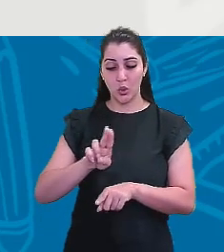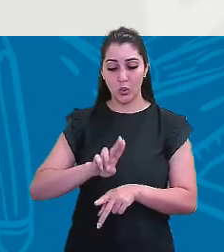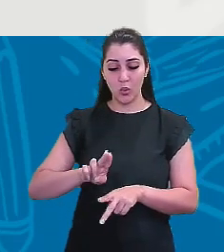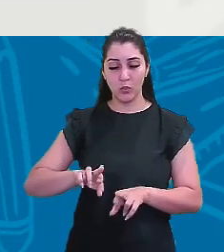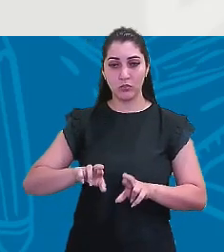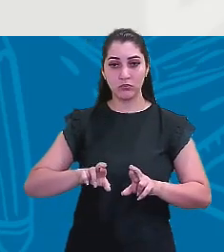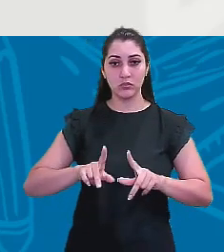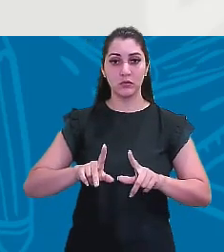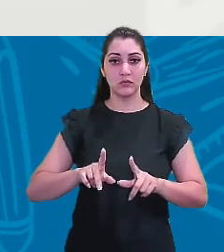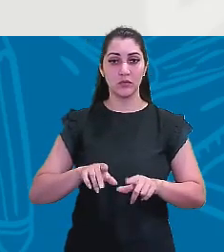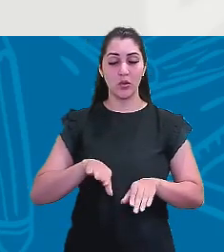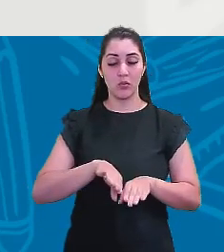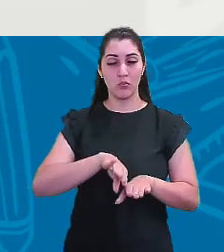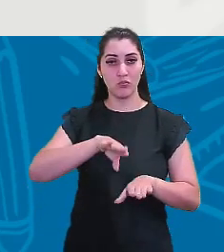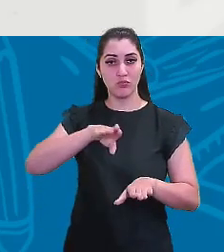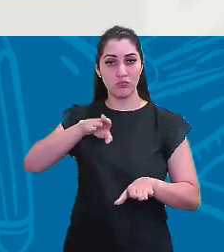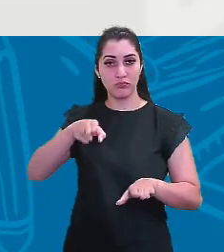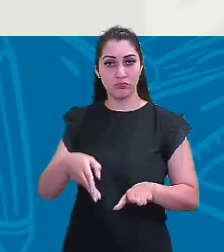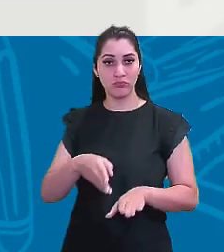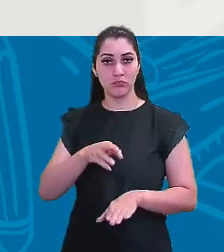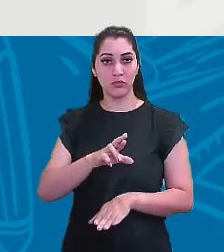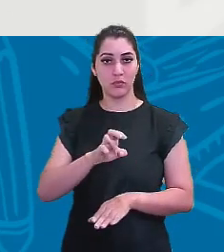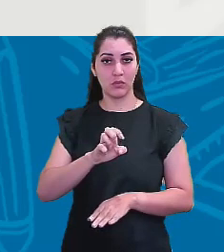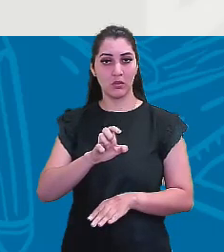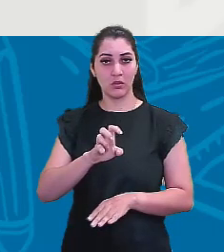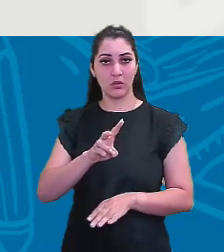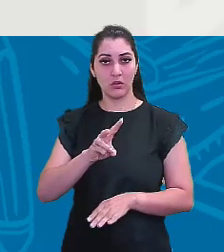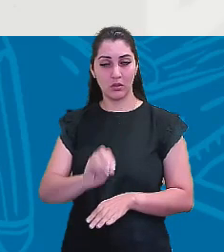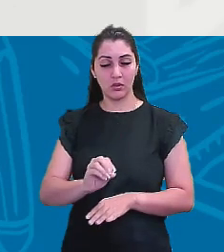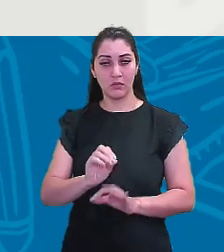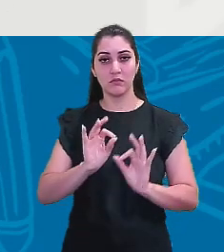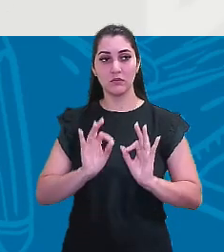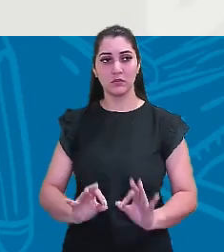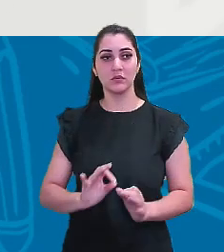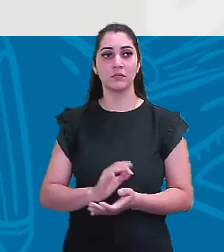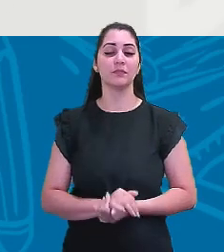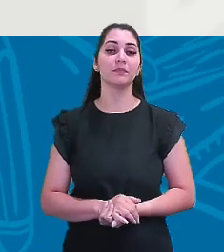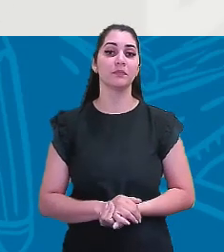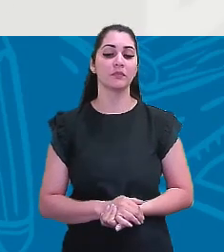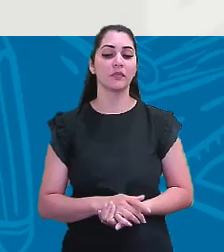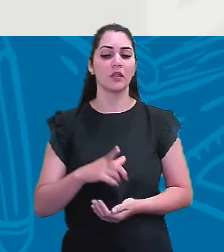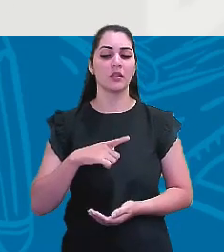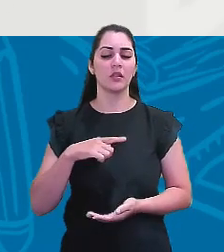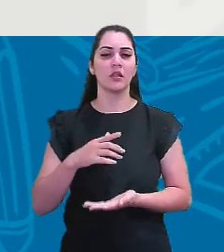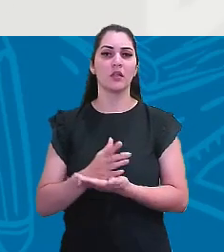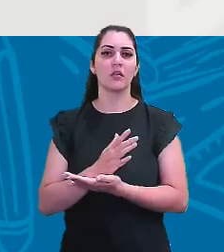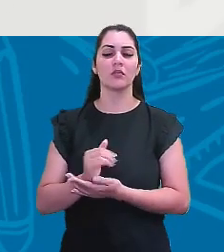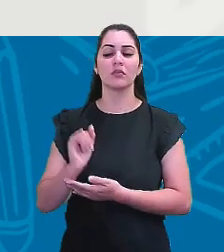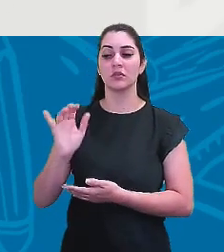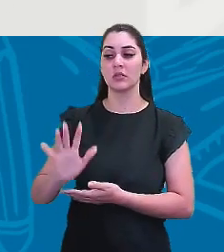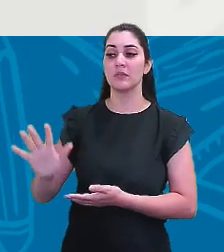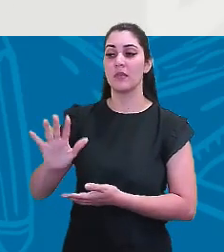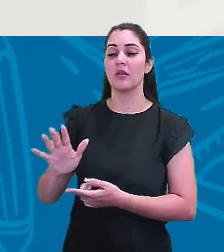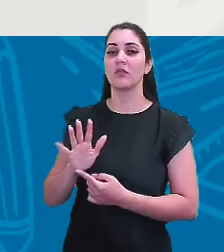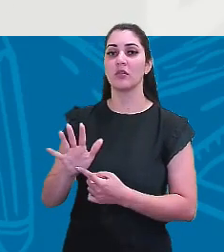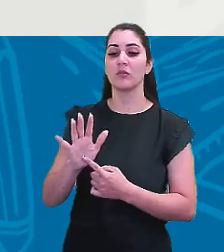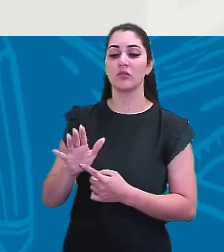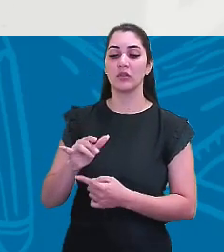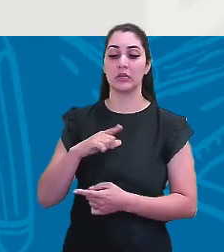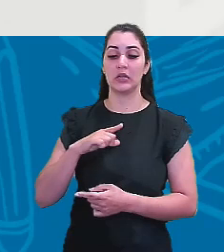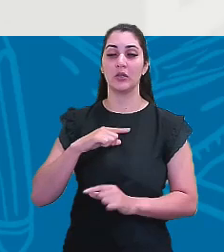para o relevo, certo? E aqui nós temos algumas imagens que eu trouxe.